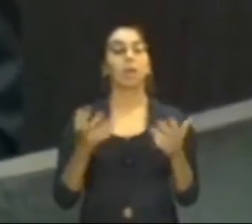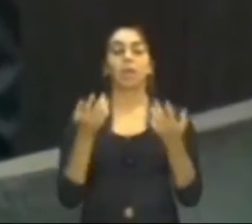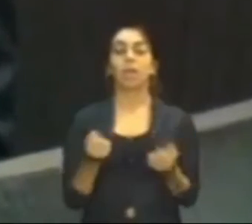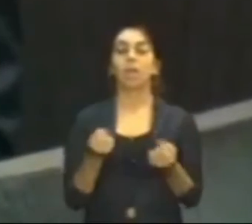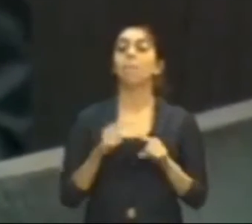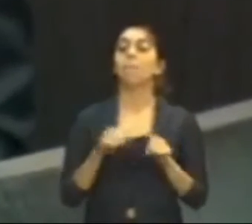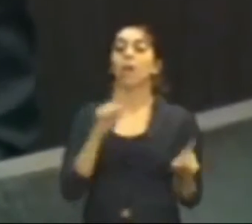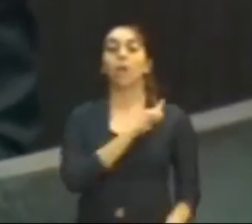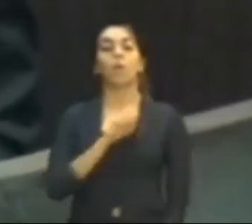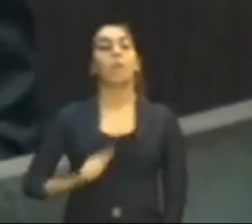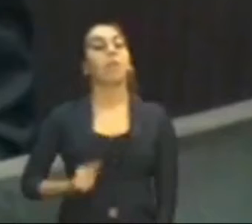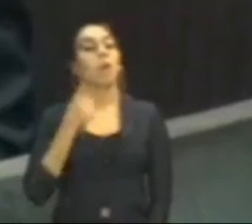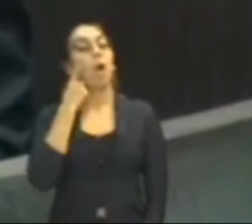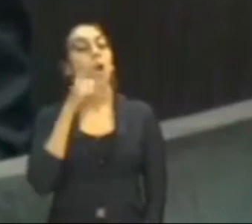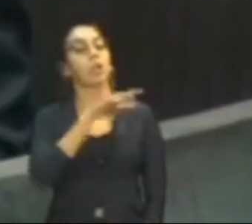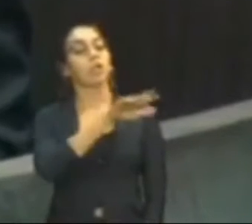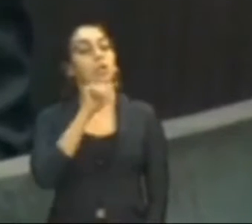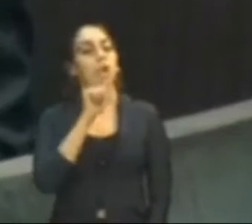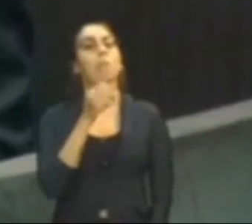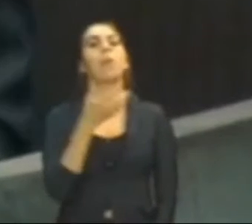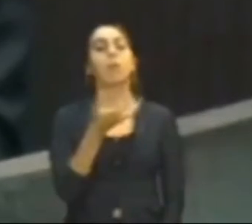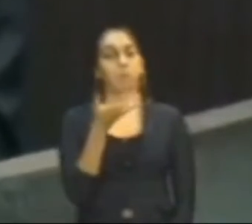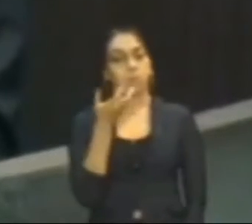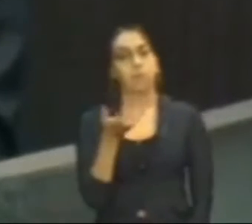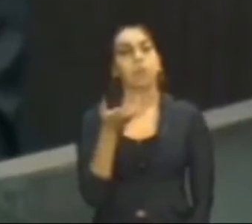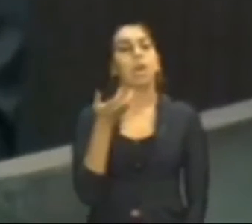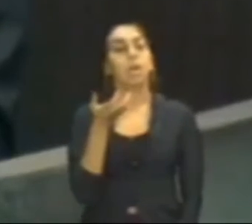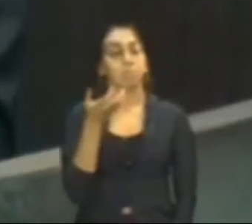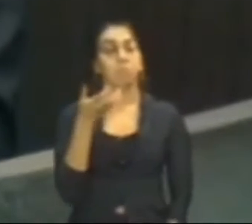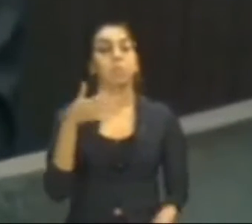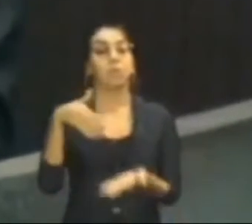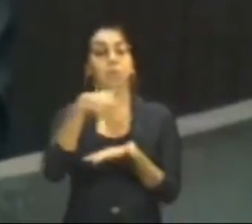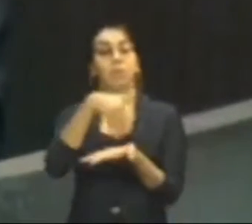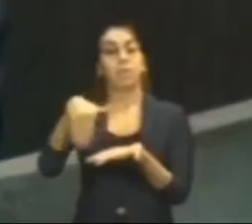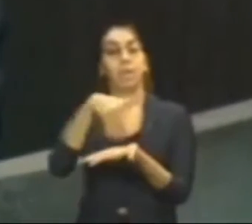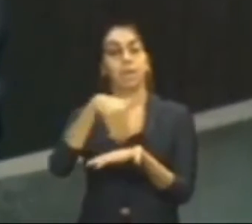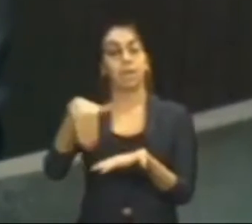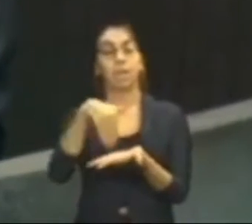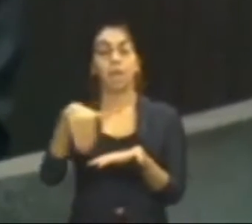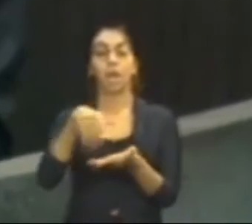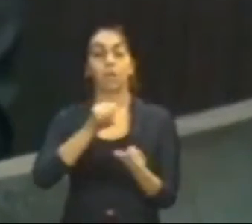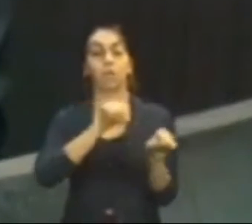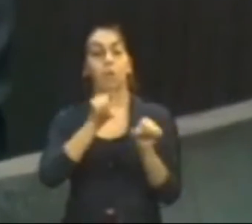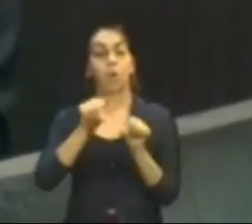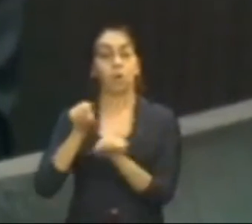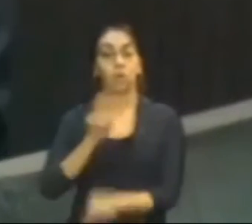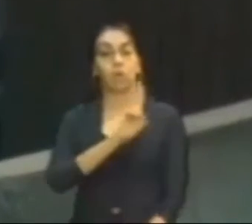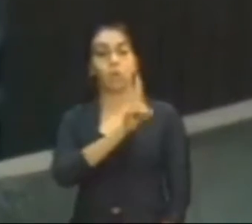o governador chama o secretário, o secretariado, dentro dos secretariados